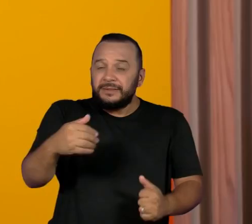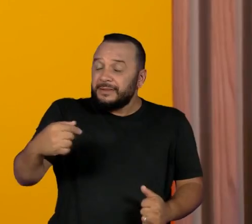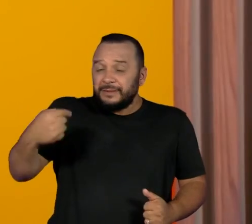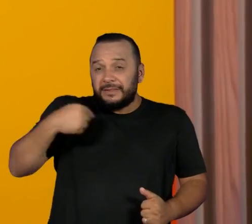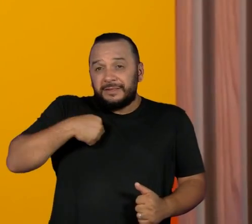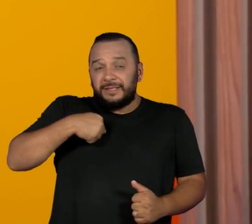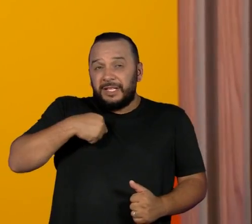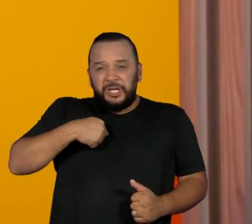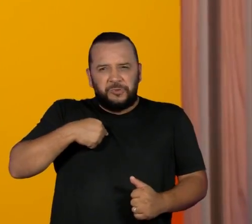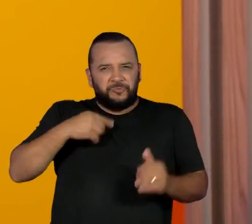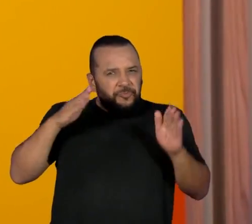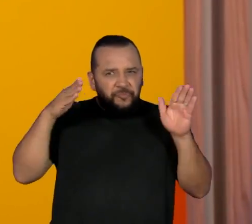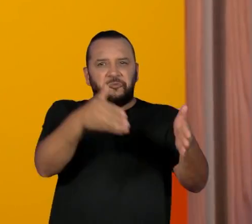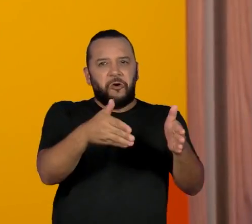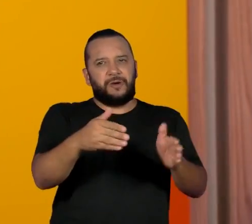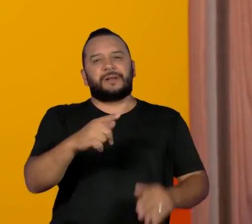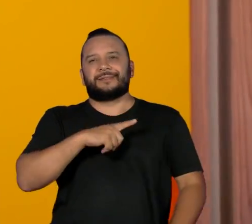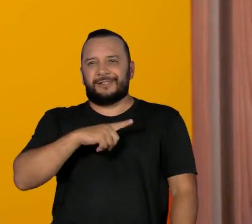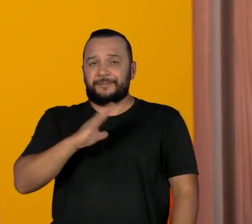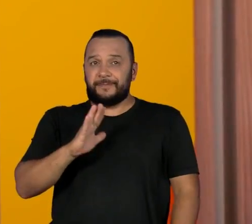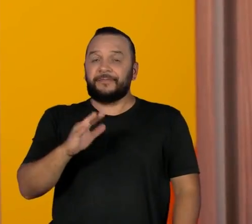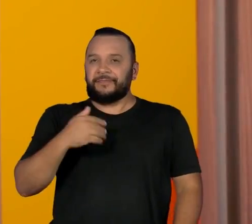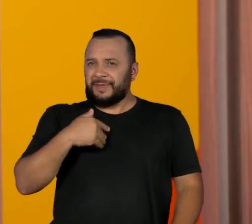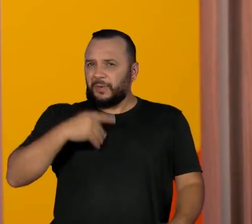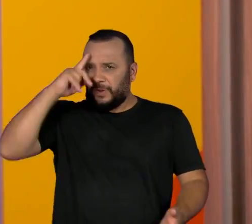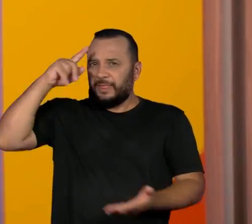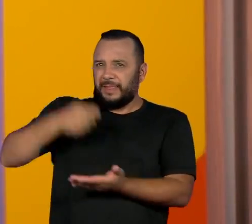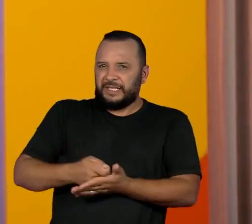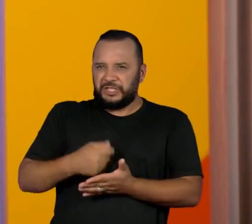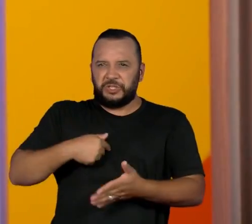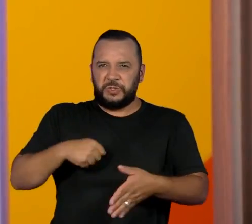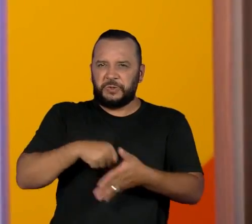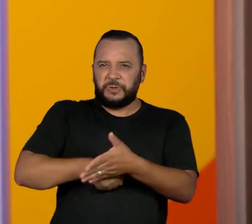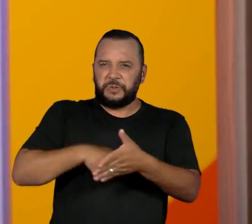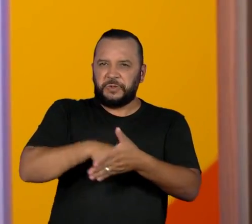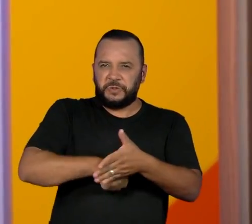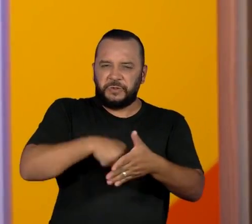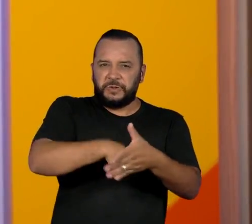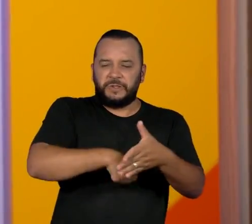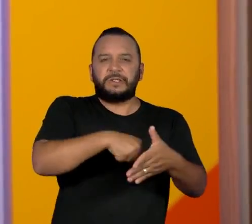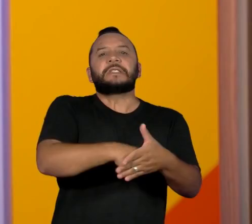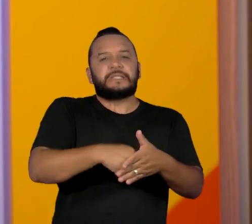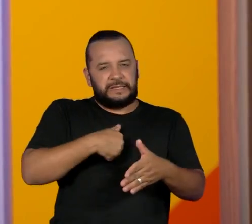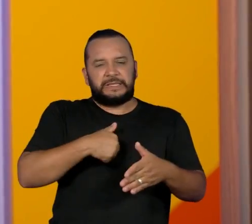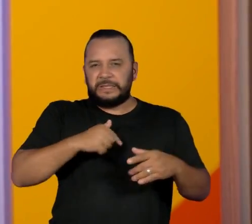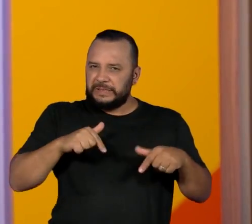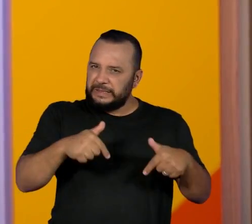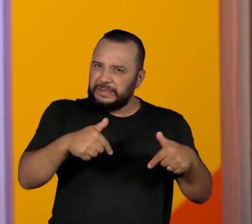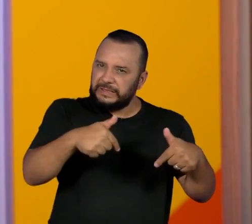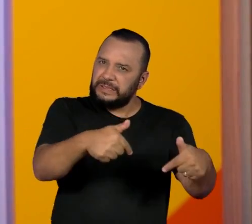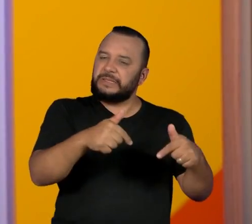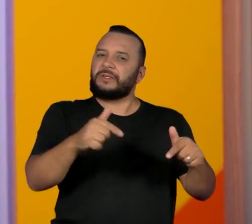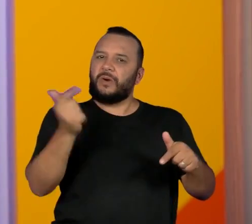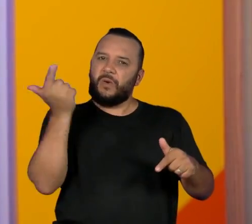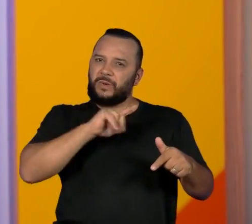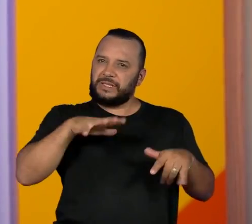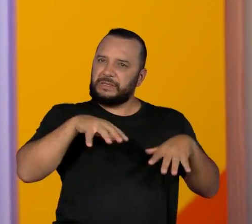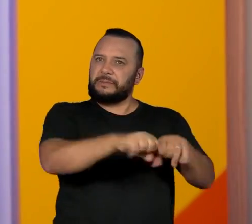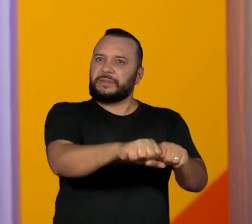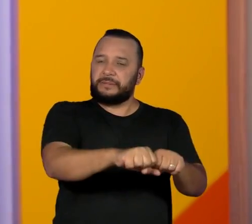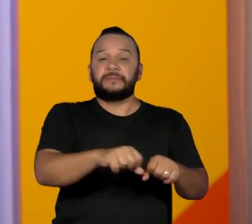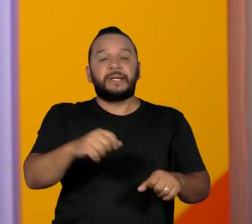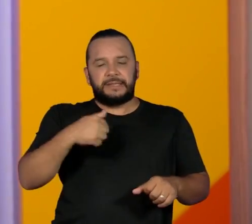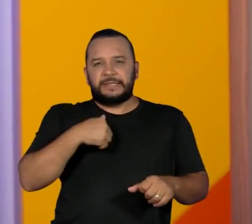pessoa muito determinada. Então, se eu decidir uma coisa, eu ia até lá e faria aquela coisa. Então, eu fui